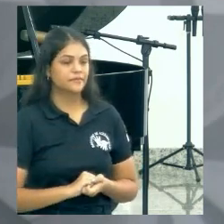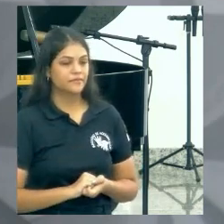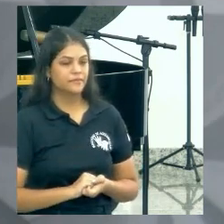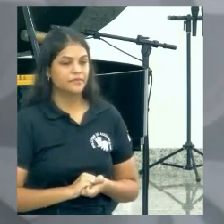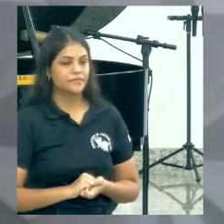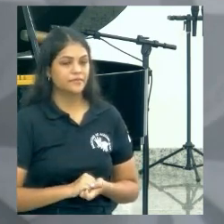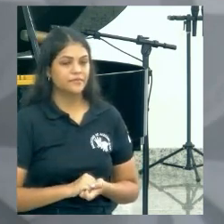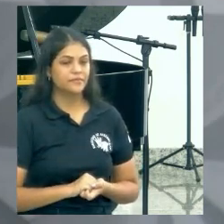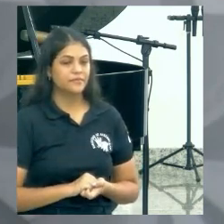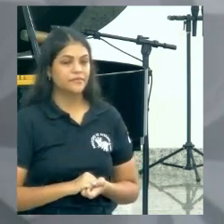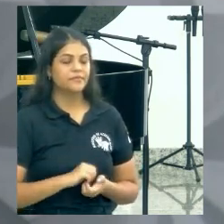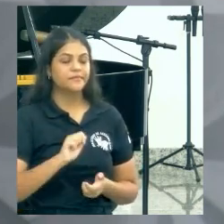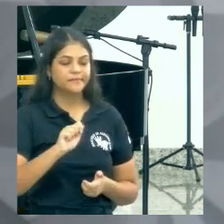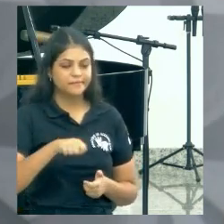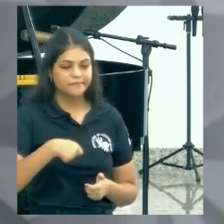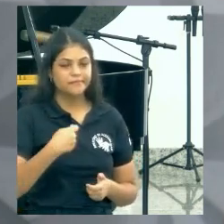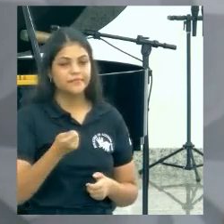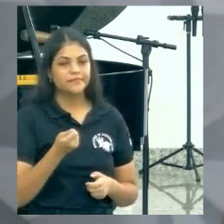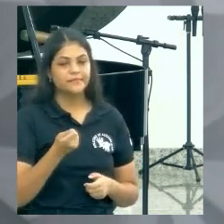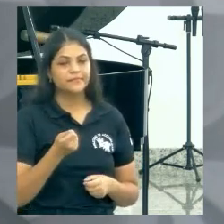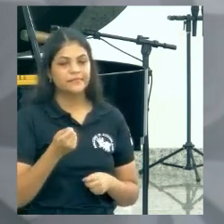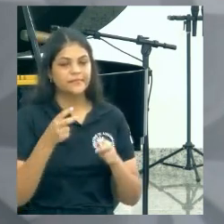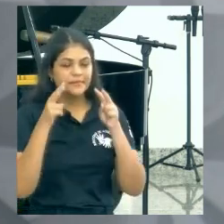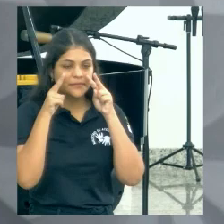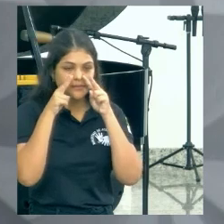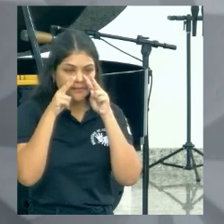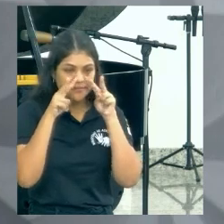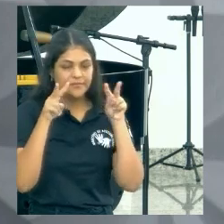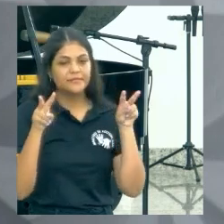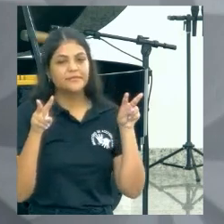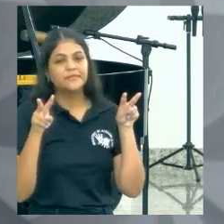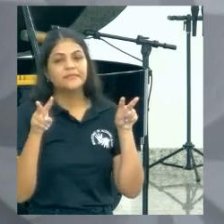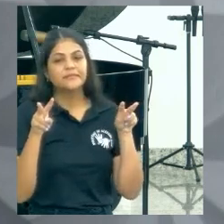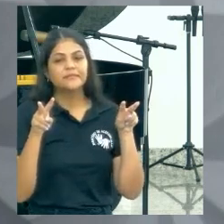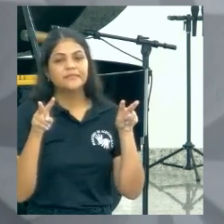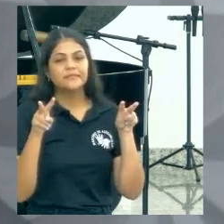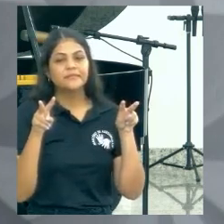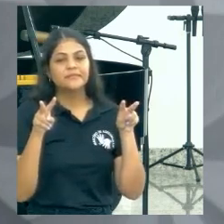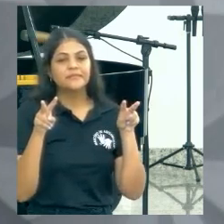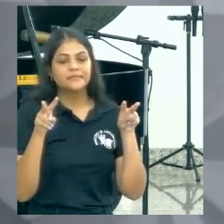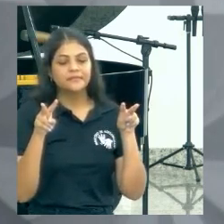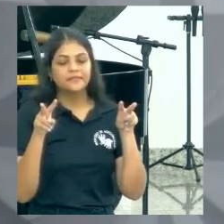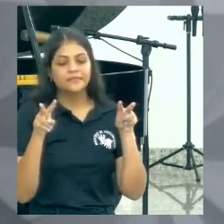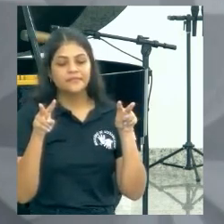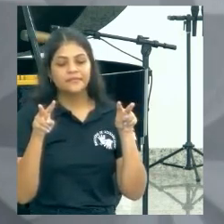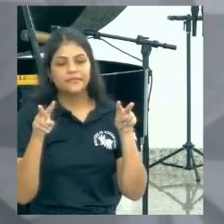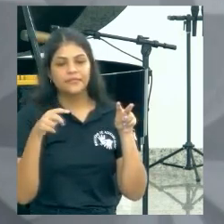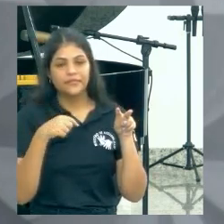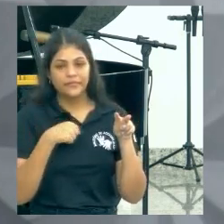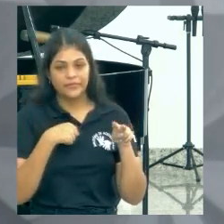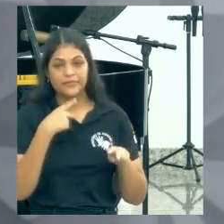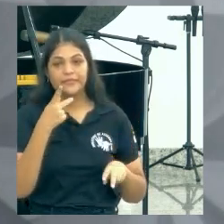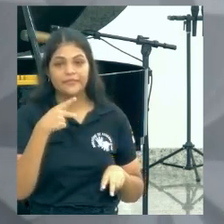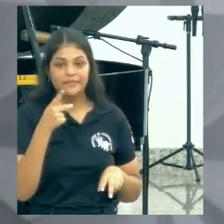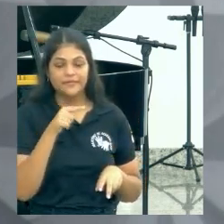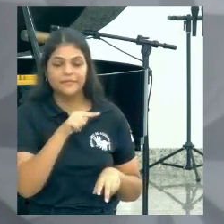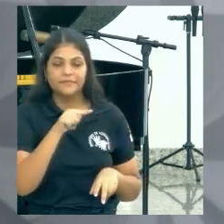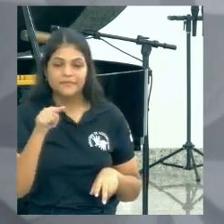E só depois que eu vi, você decida, o Senhor